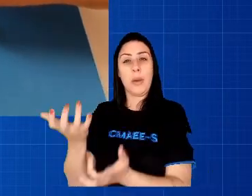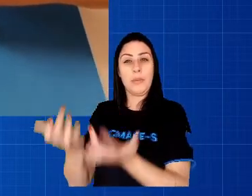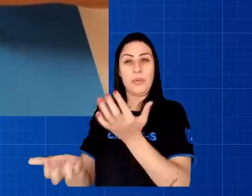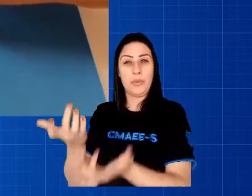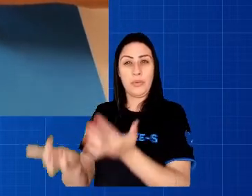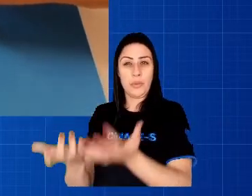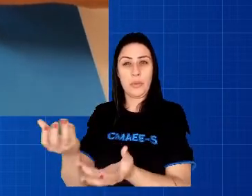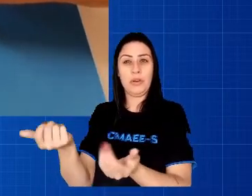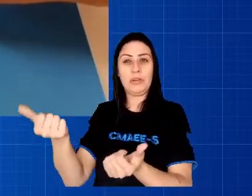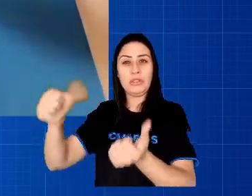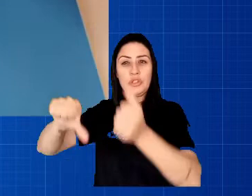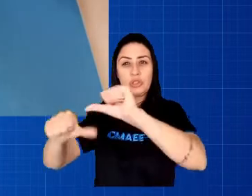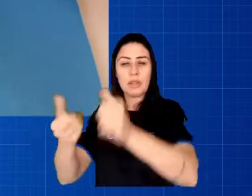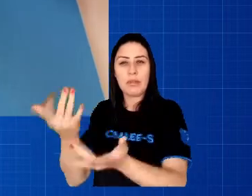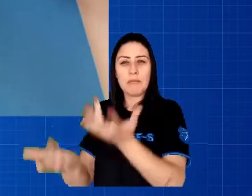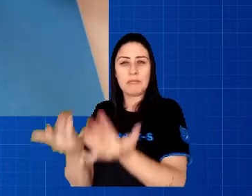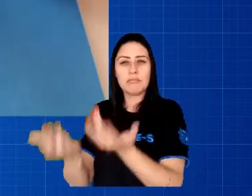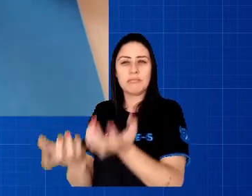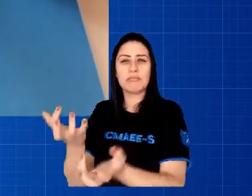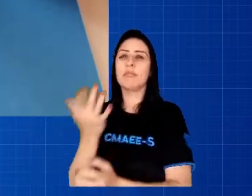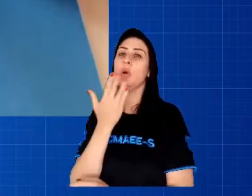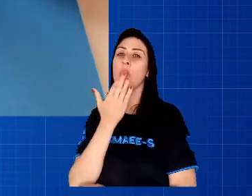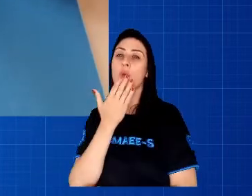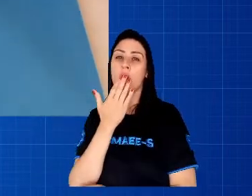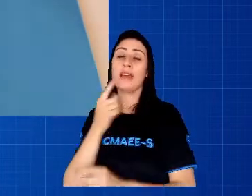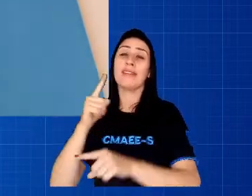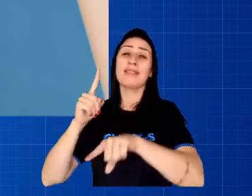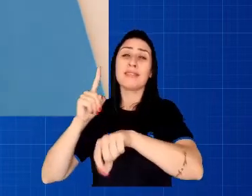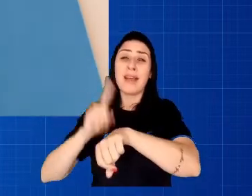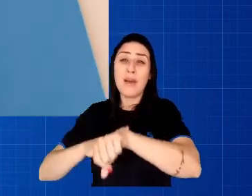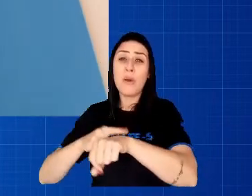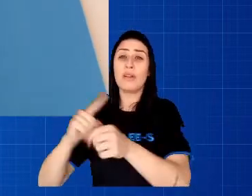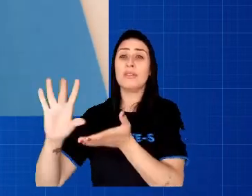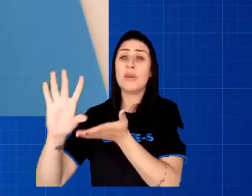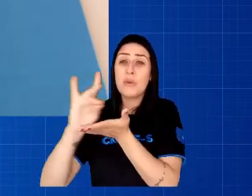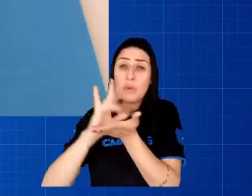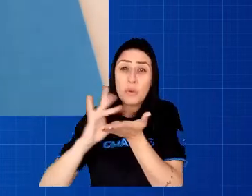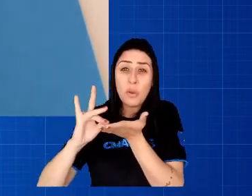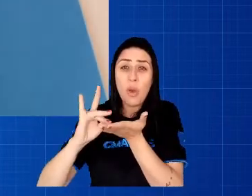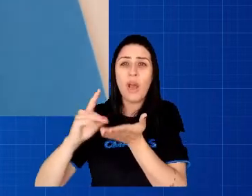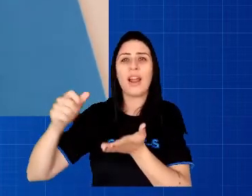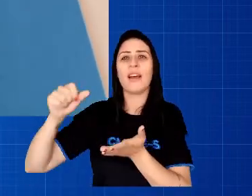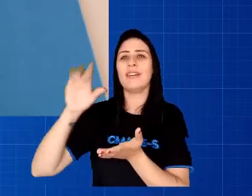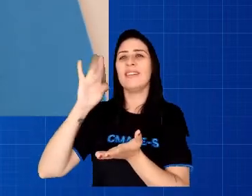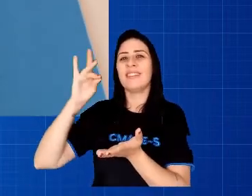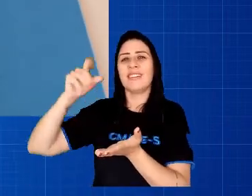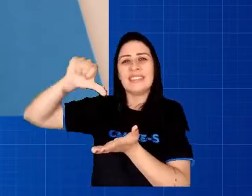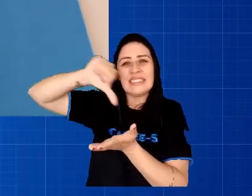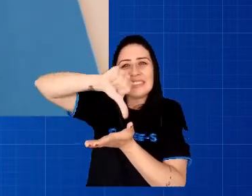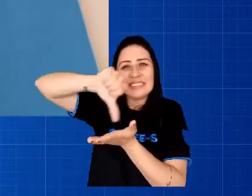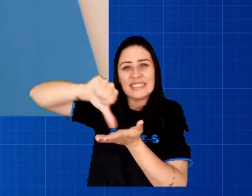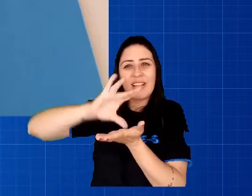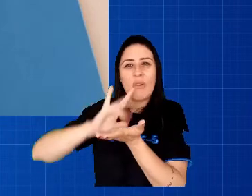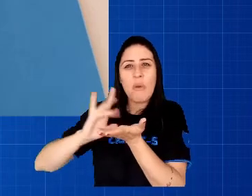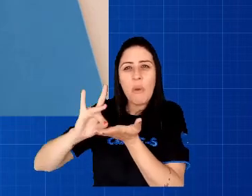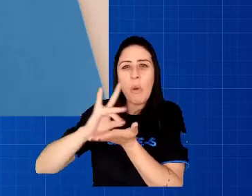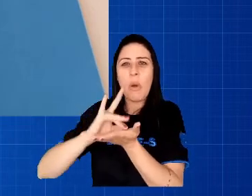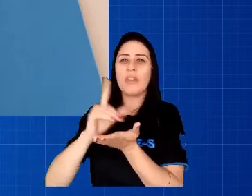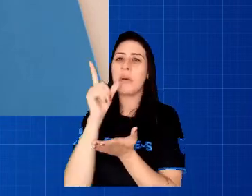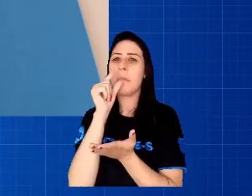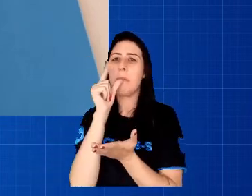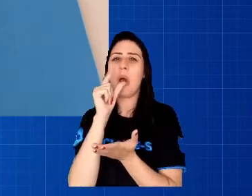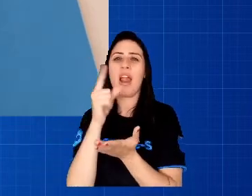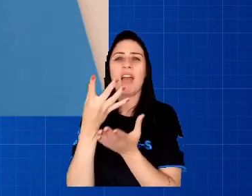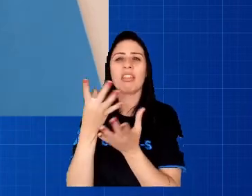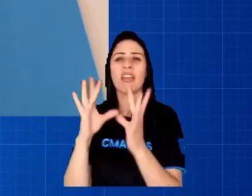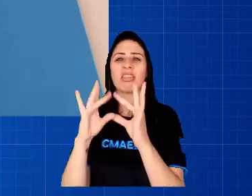uma tinta à base d'água, no processo da colagem, pelo fato da cola ser também a base d'água, ela pode